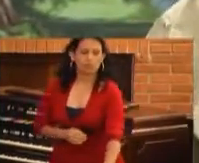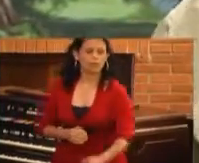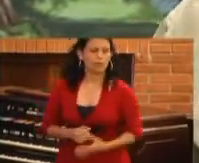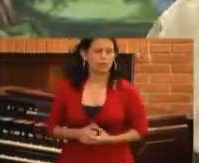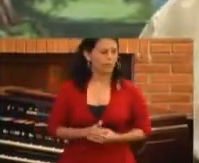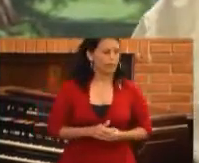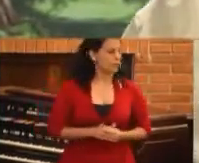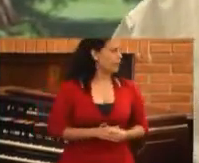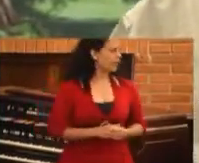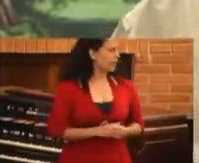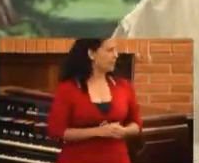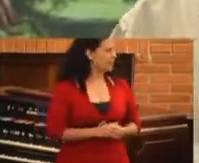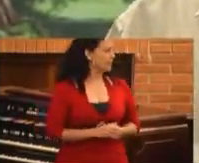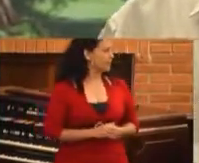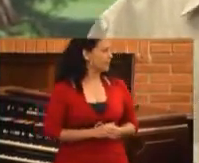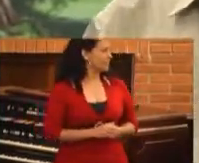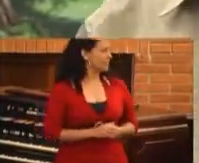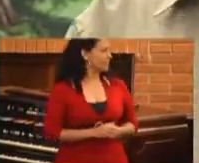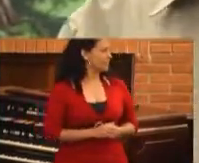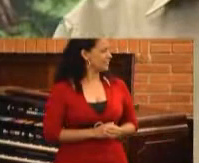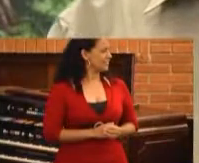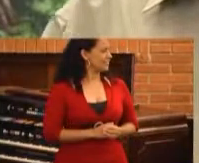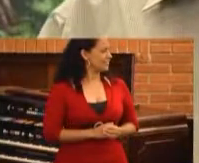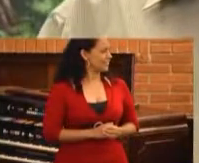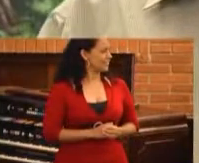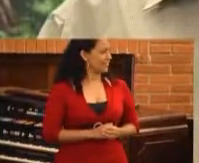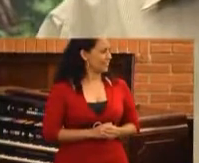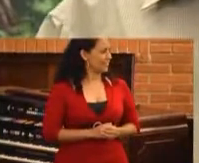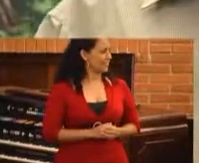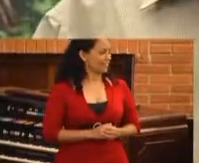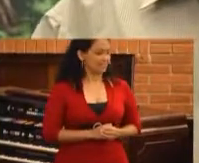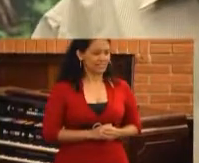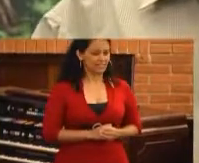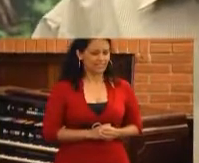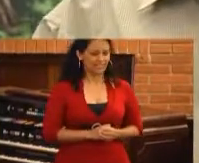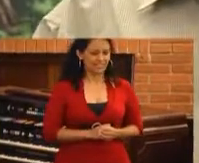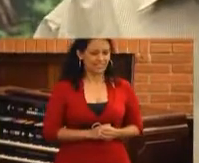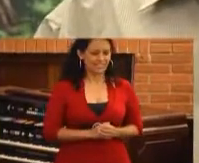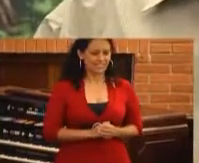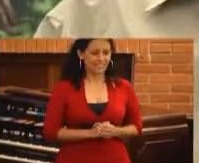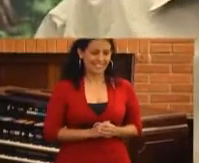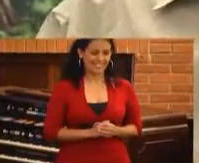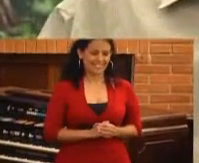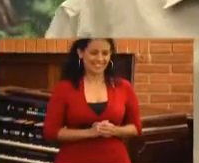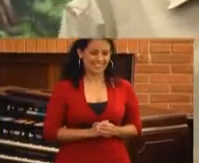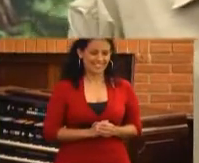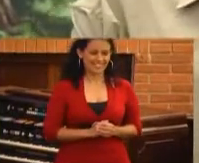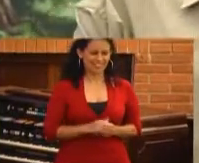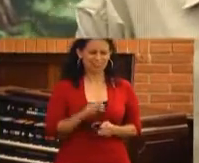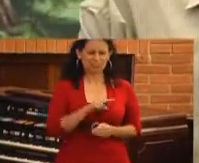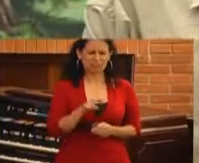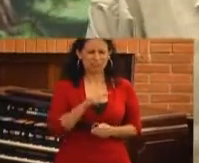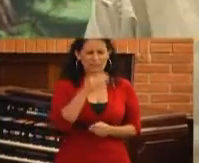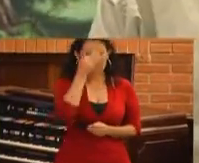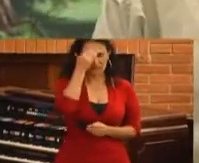Será que eu vou ter que buscar os meus alfarrábios? O Deus...